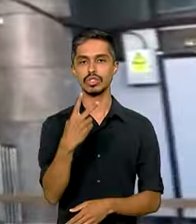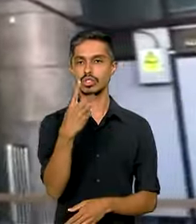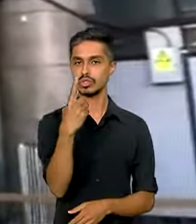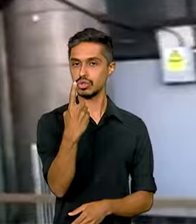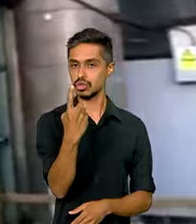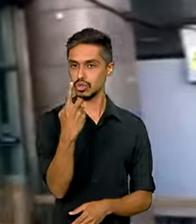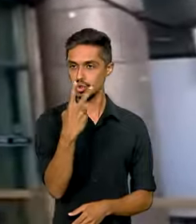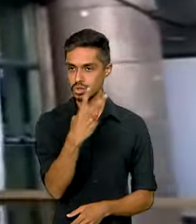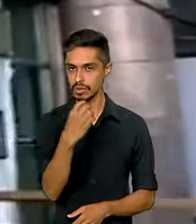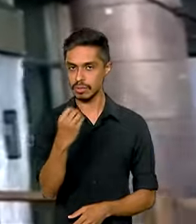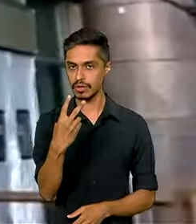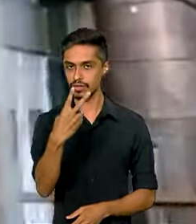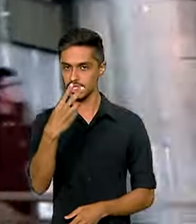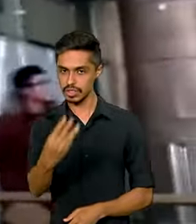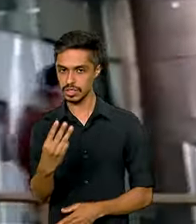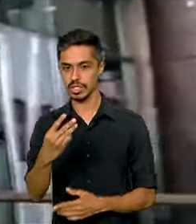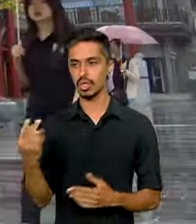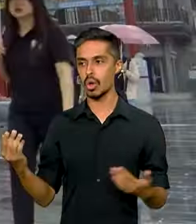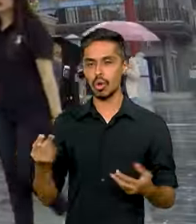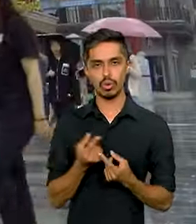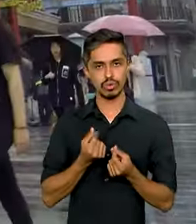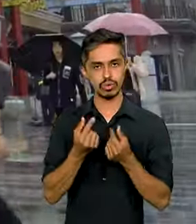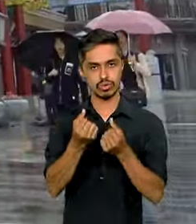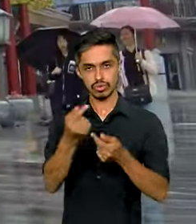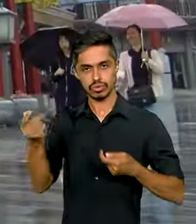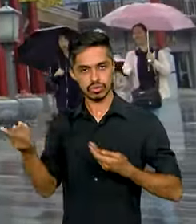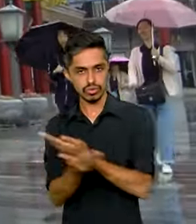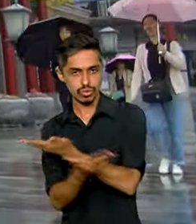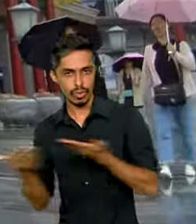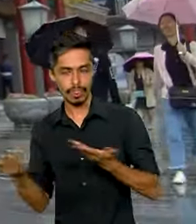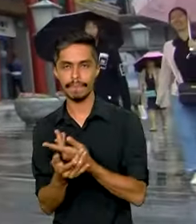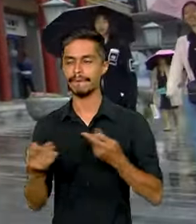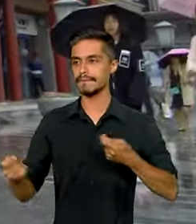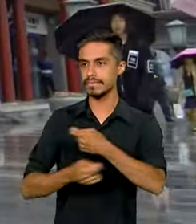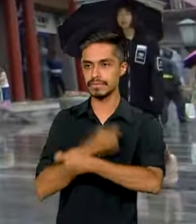fluxo comercial entre os dois países superou